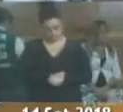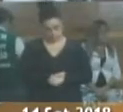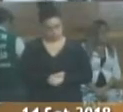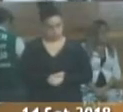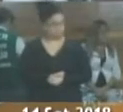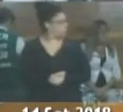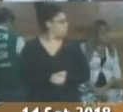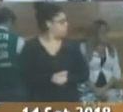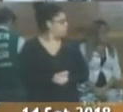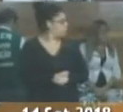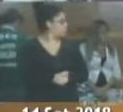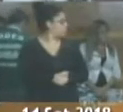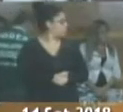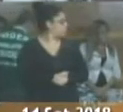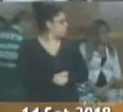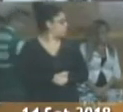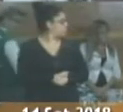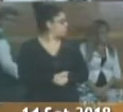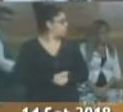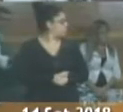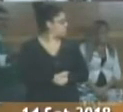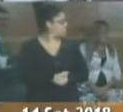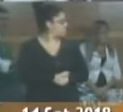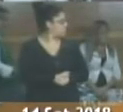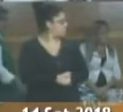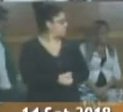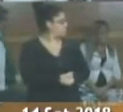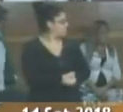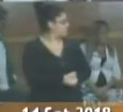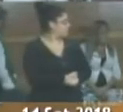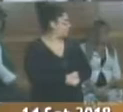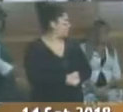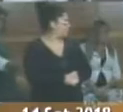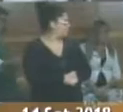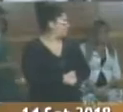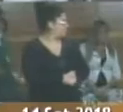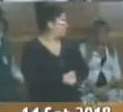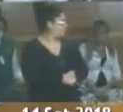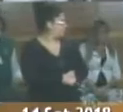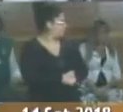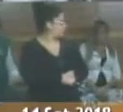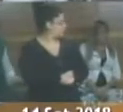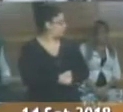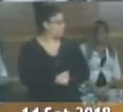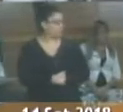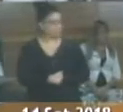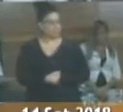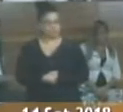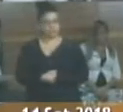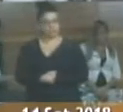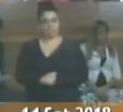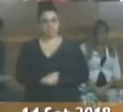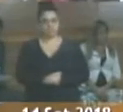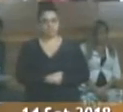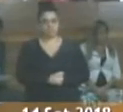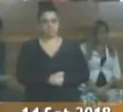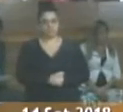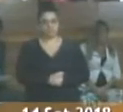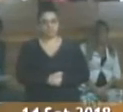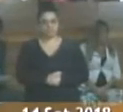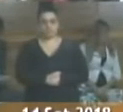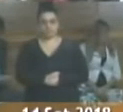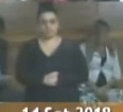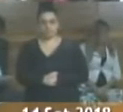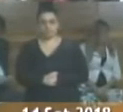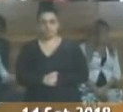Gente, eu estou um pouco nervosa. Você não está nervosa, você está ótima. Mas